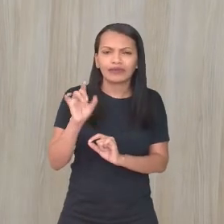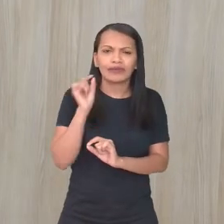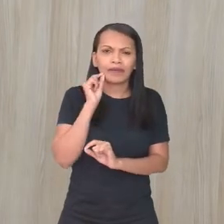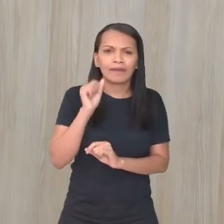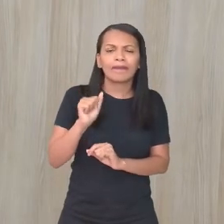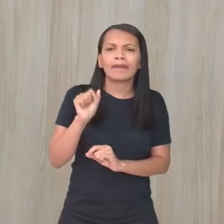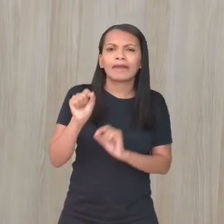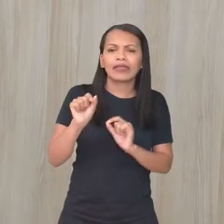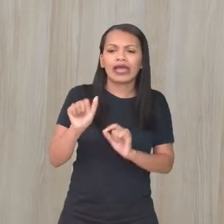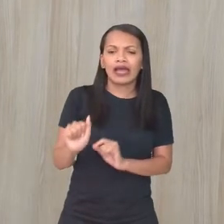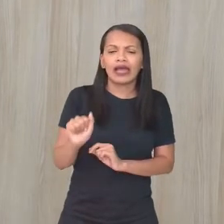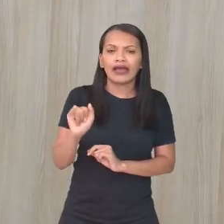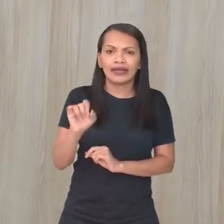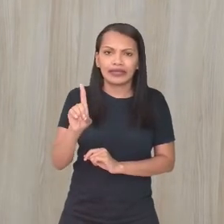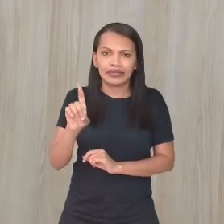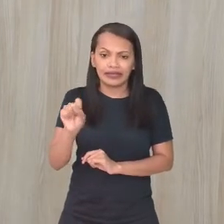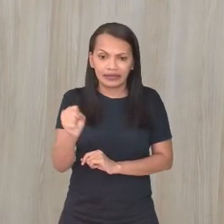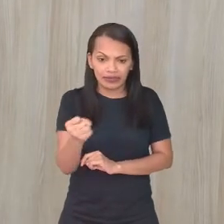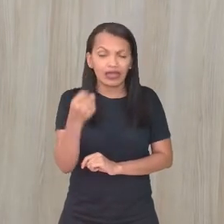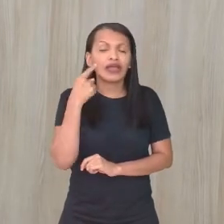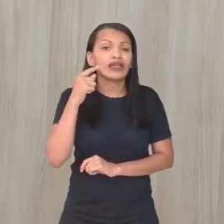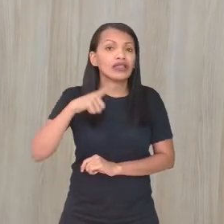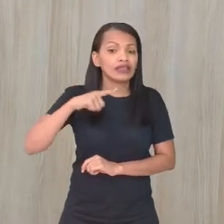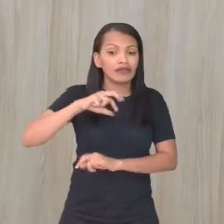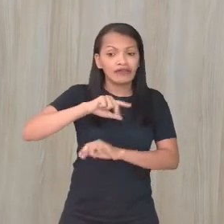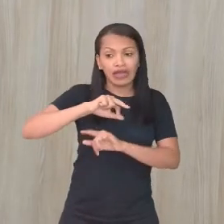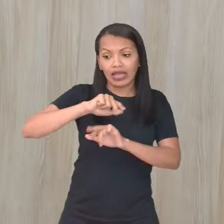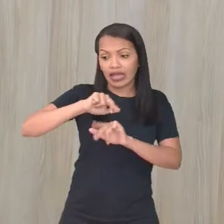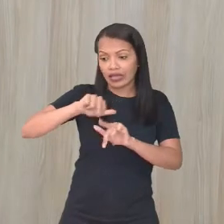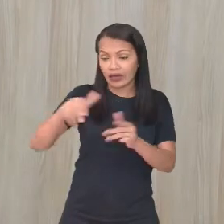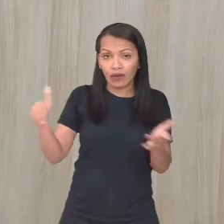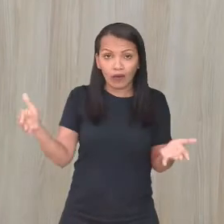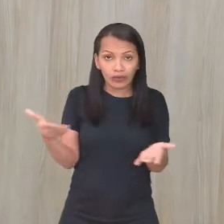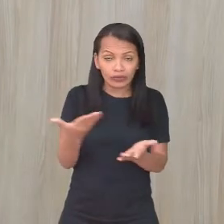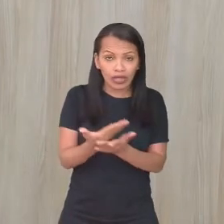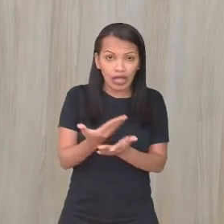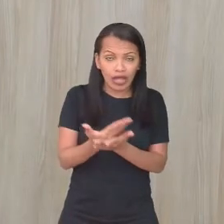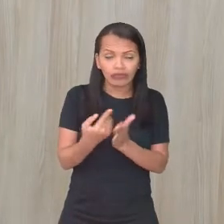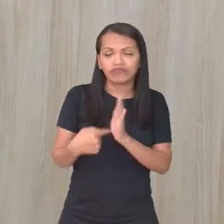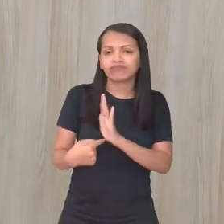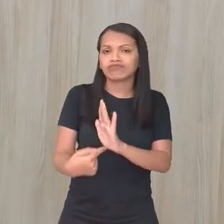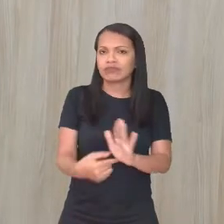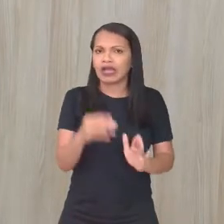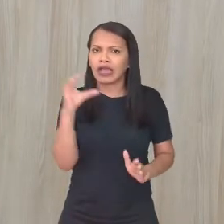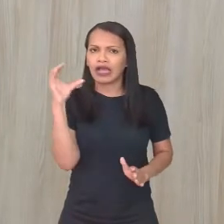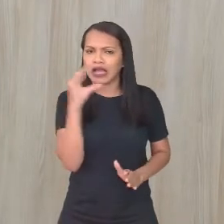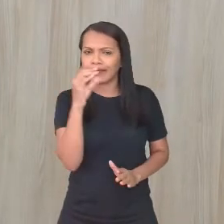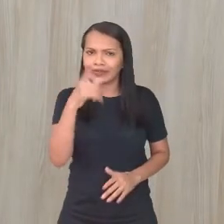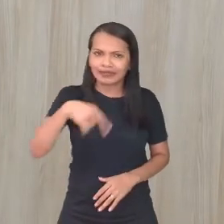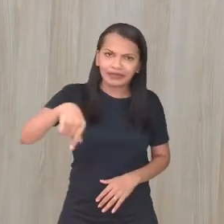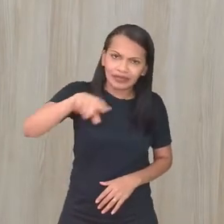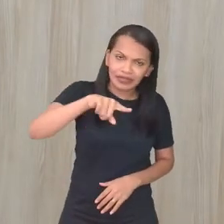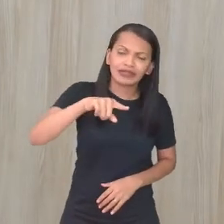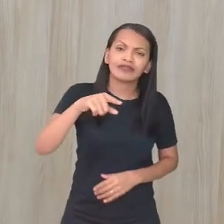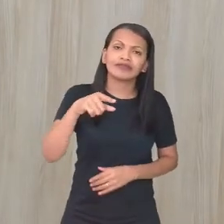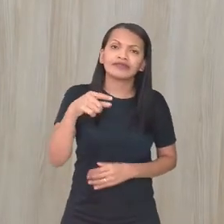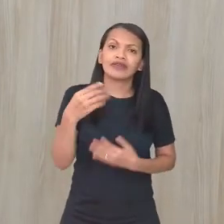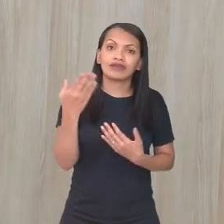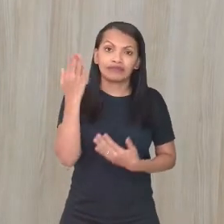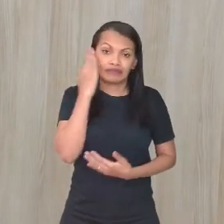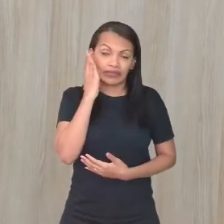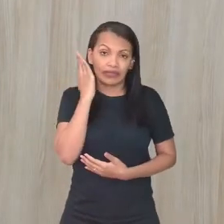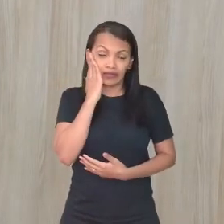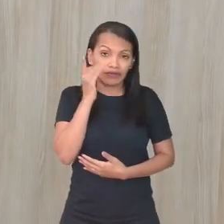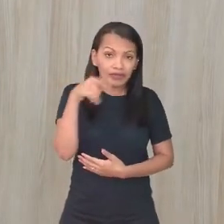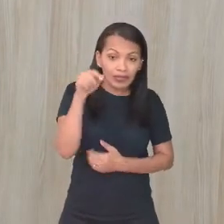só tem essa, tem várias e várias infecções. Eu hoje na aula trouxe rapidamente falando a respeito disso.